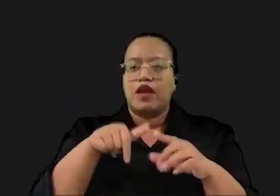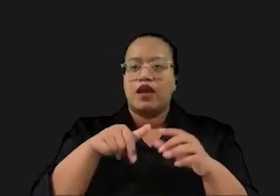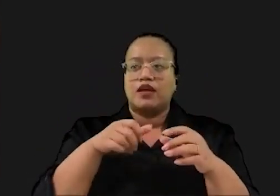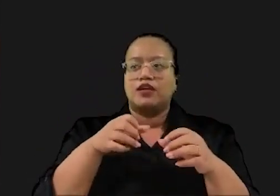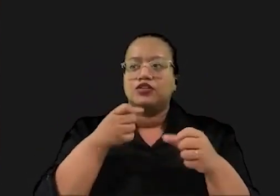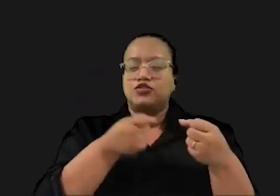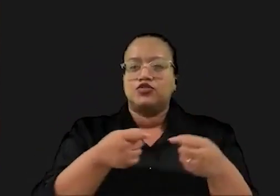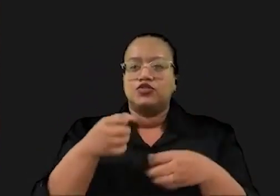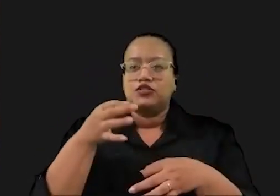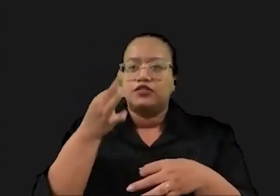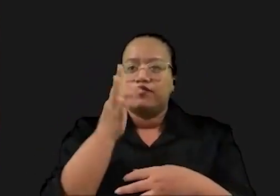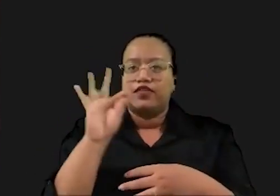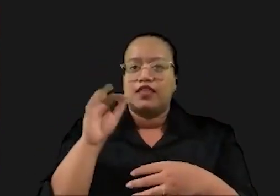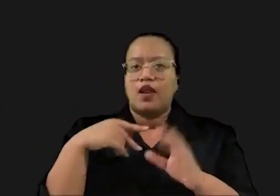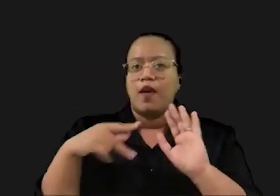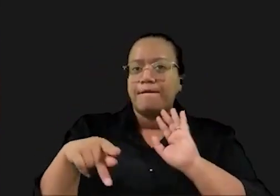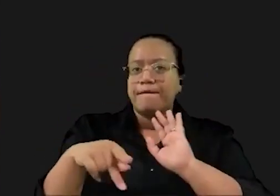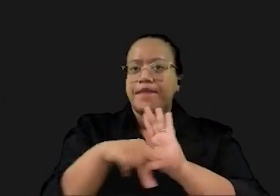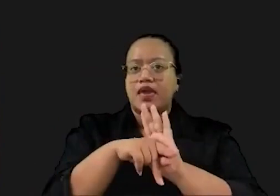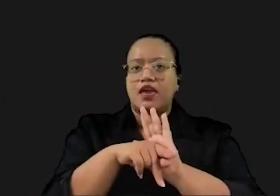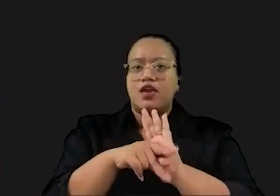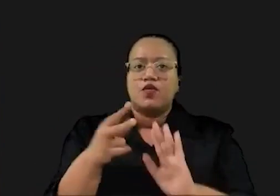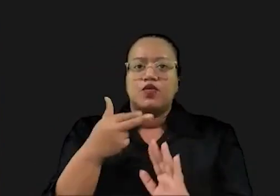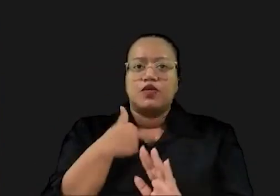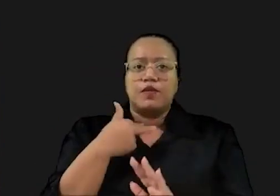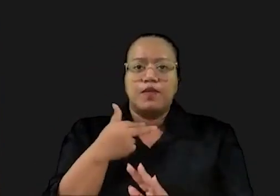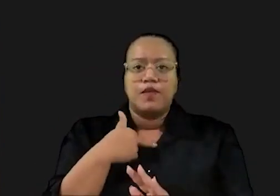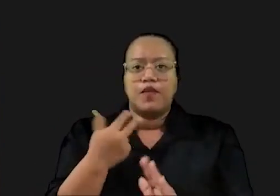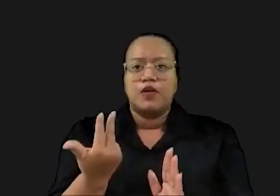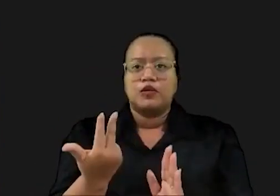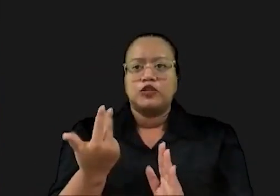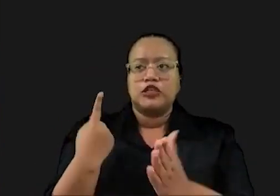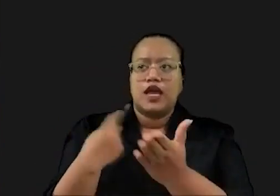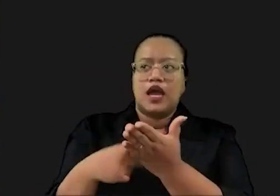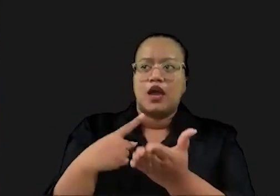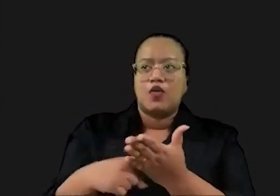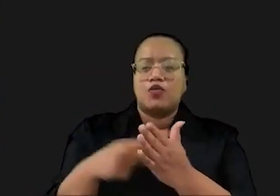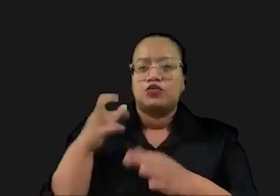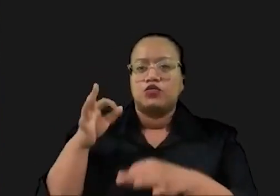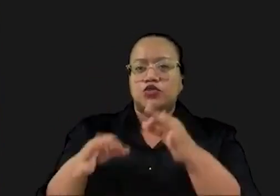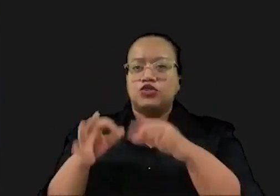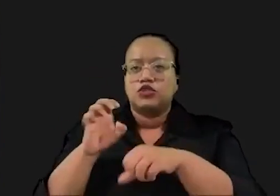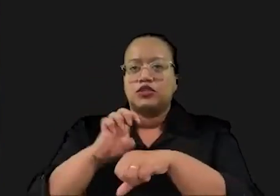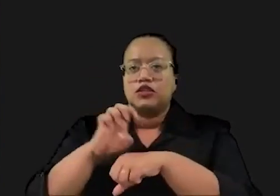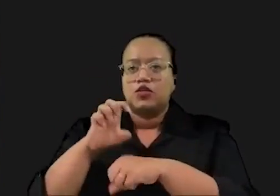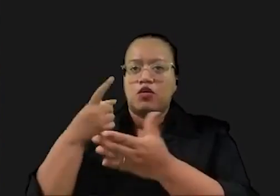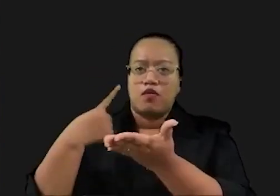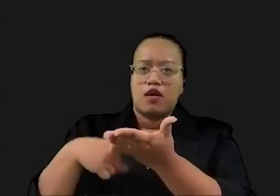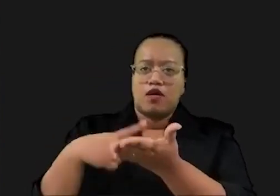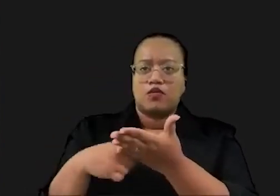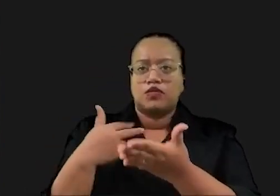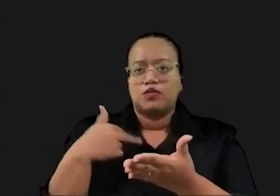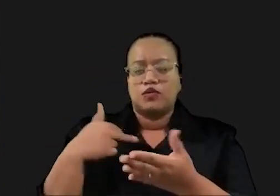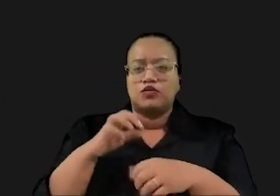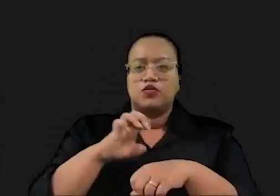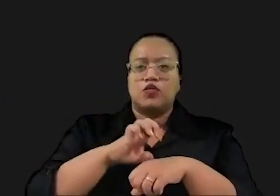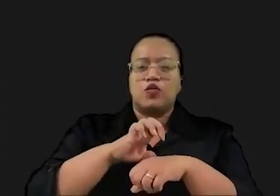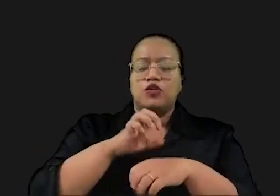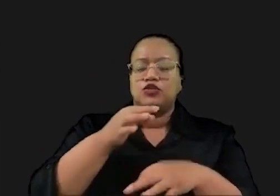pode fazer acordo com a Justiça Estadual, com a Justiça do Trabalho, não pode fazer com